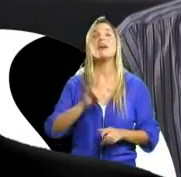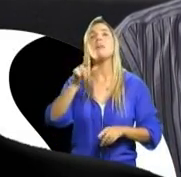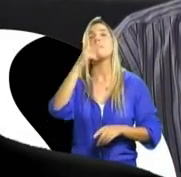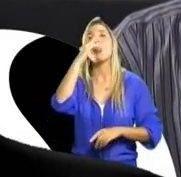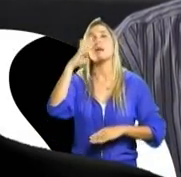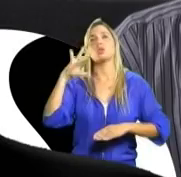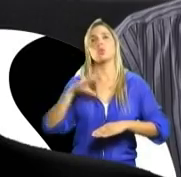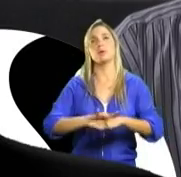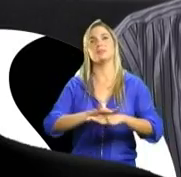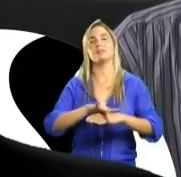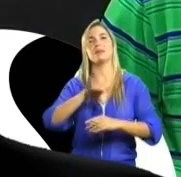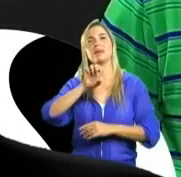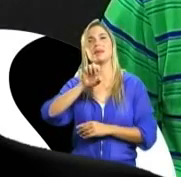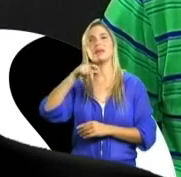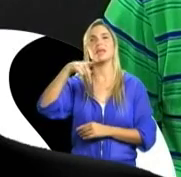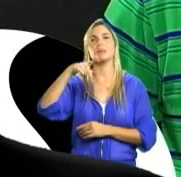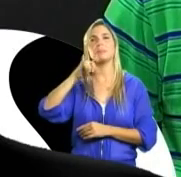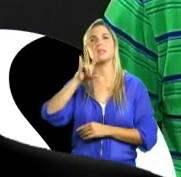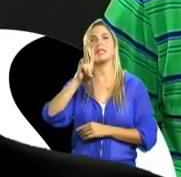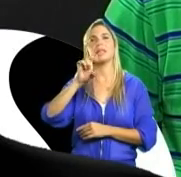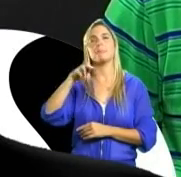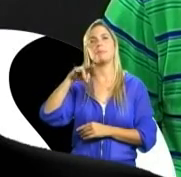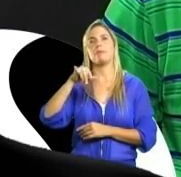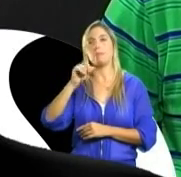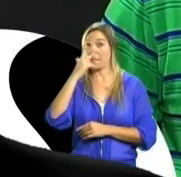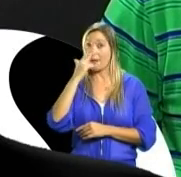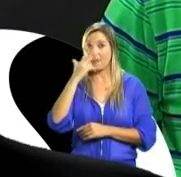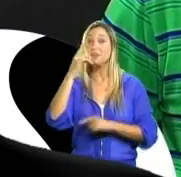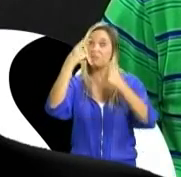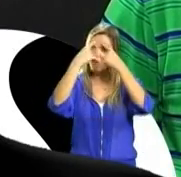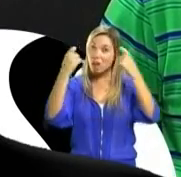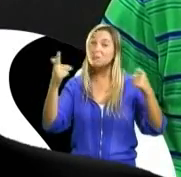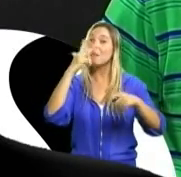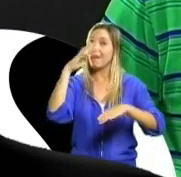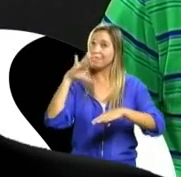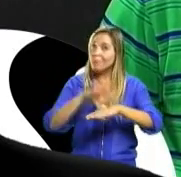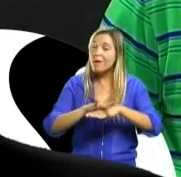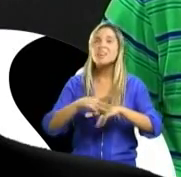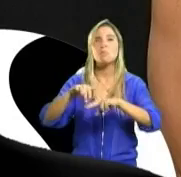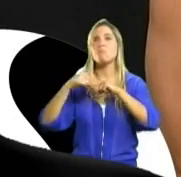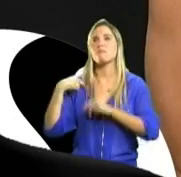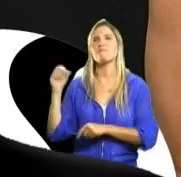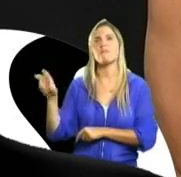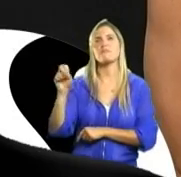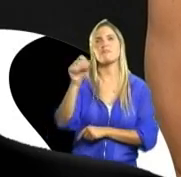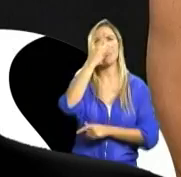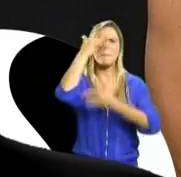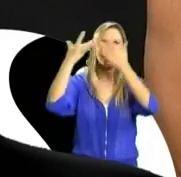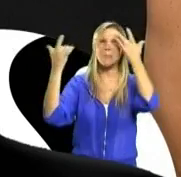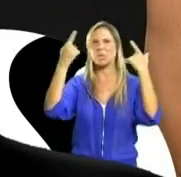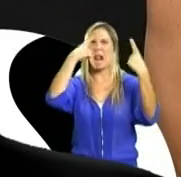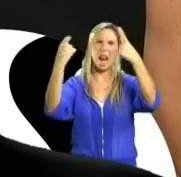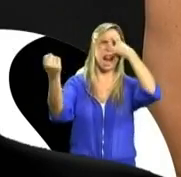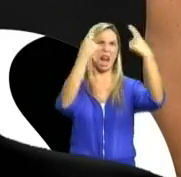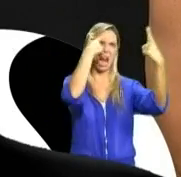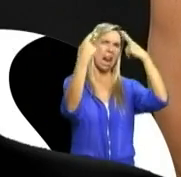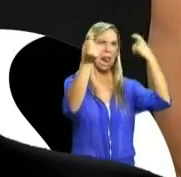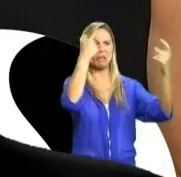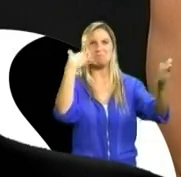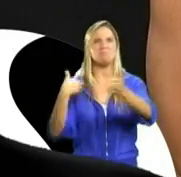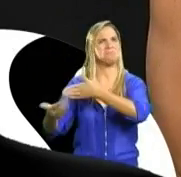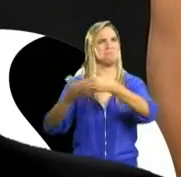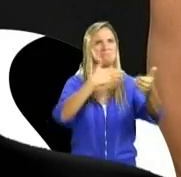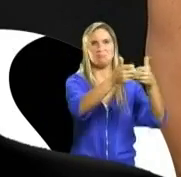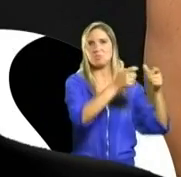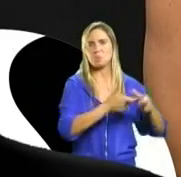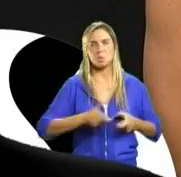ela não escolhe, né, um grupo. Ela atinge a todas as pessoas. Então, isso não podemos